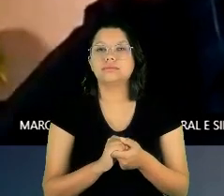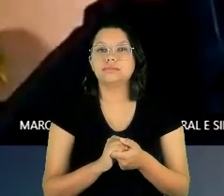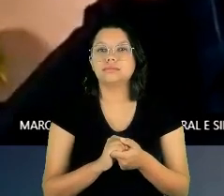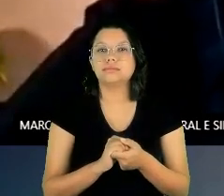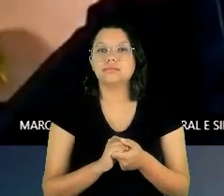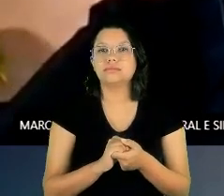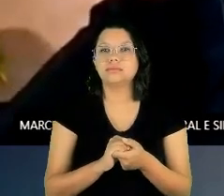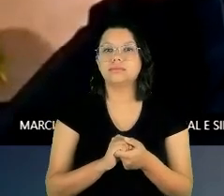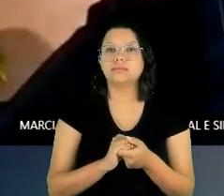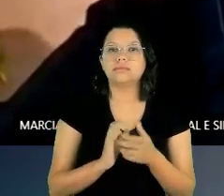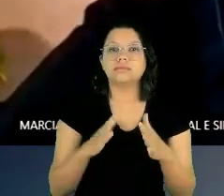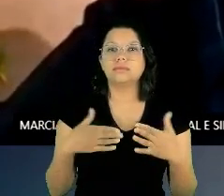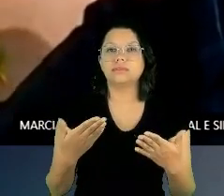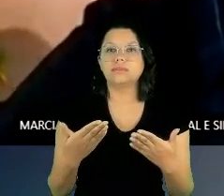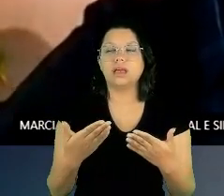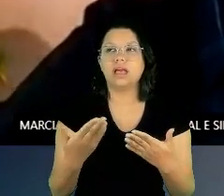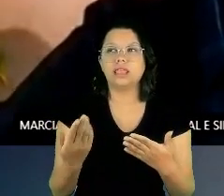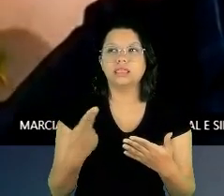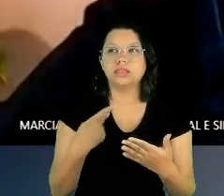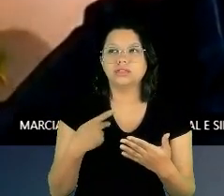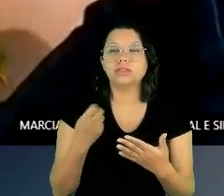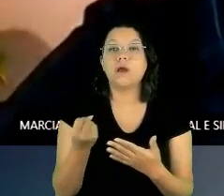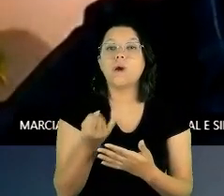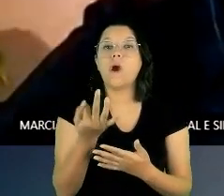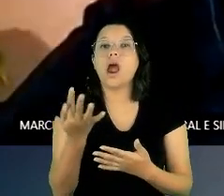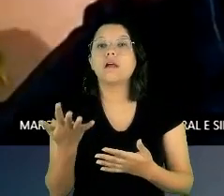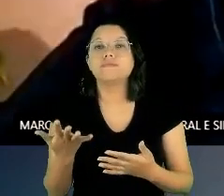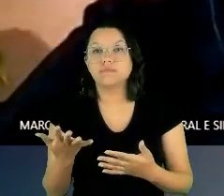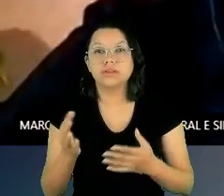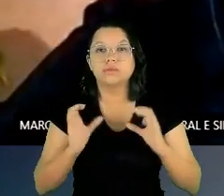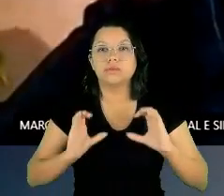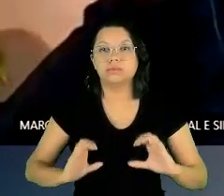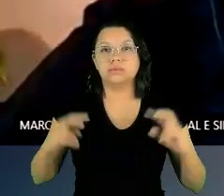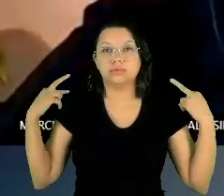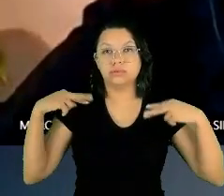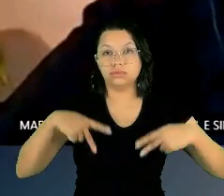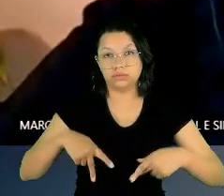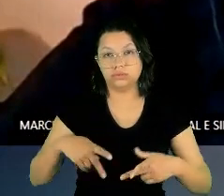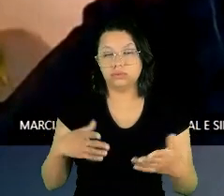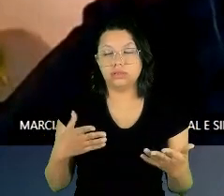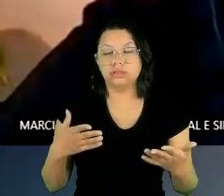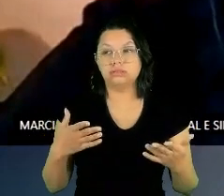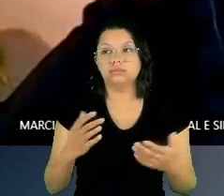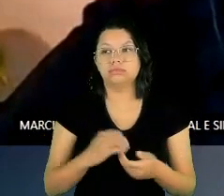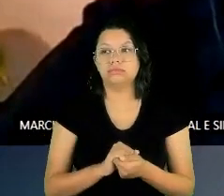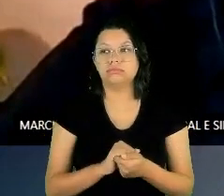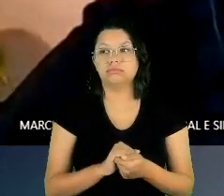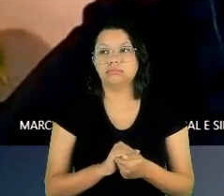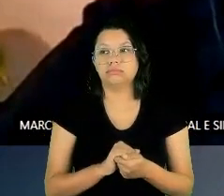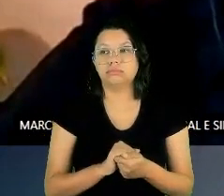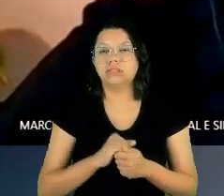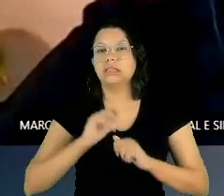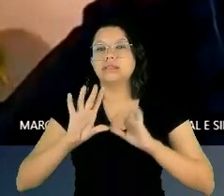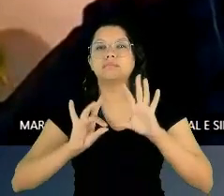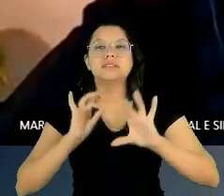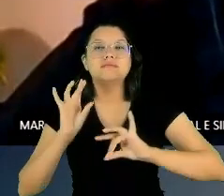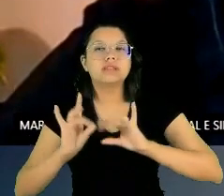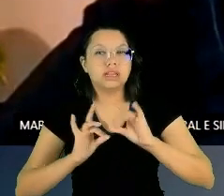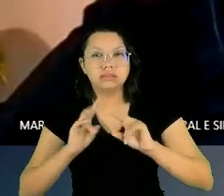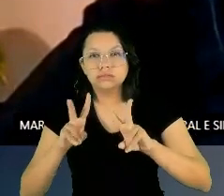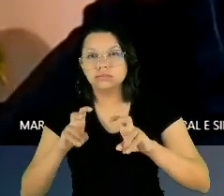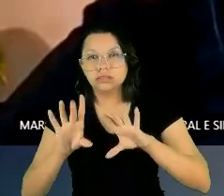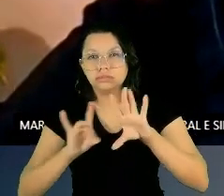questões. Quando a gente quantifica o comportamento humano, em geral, o caminho, ou